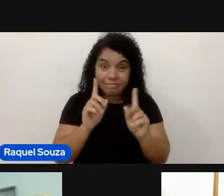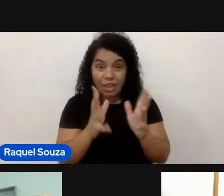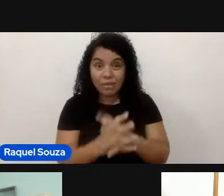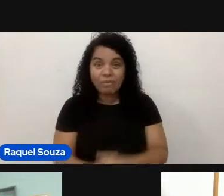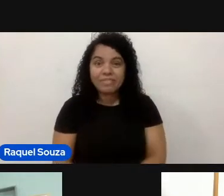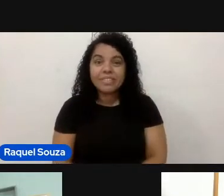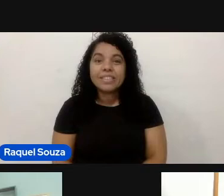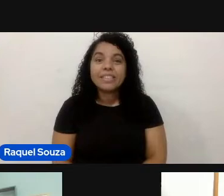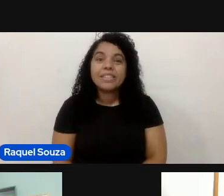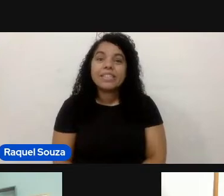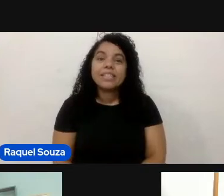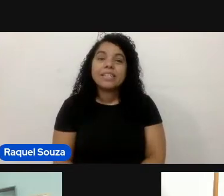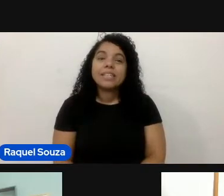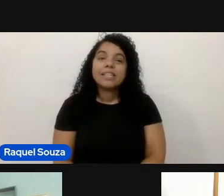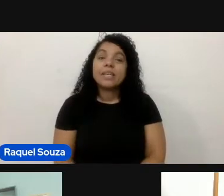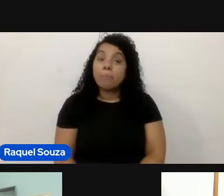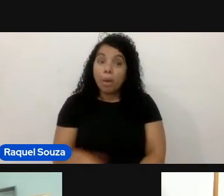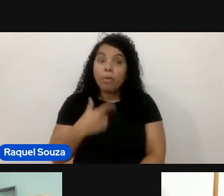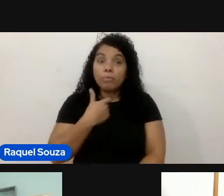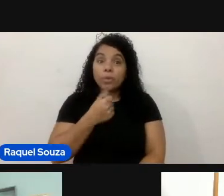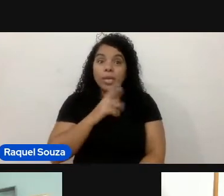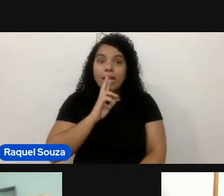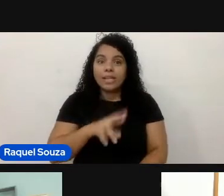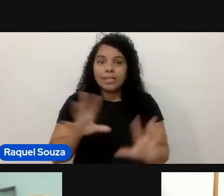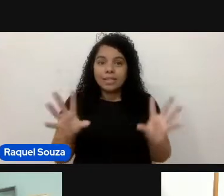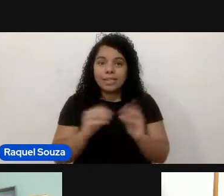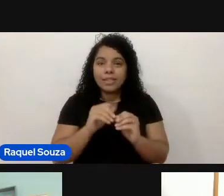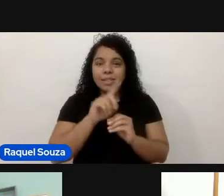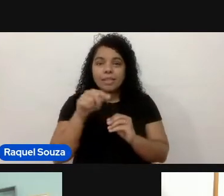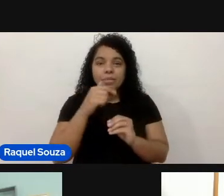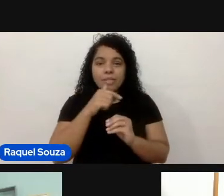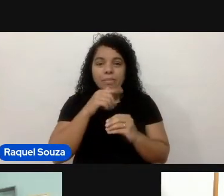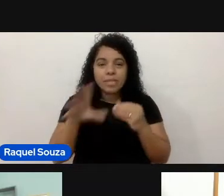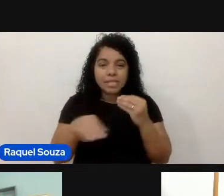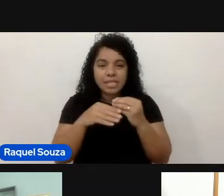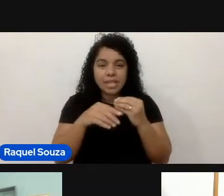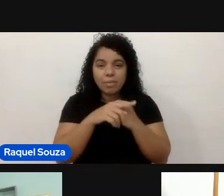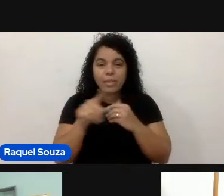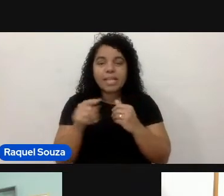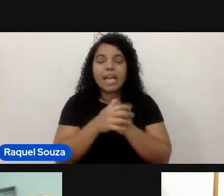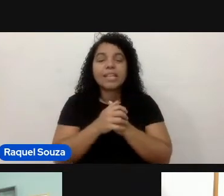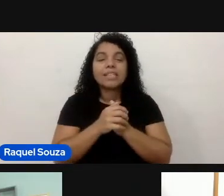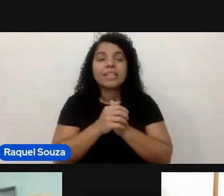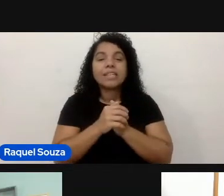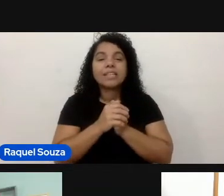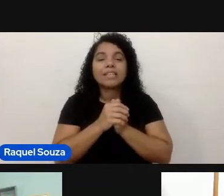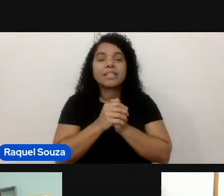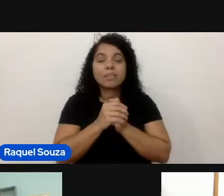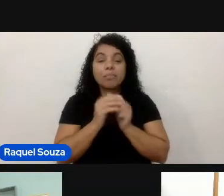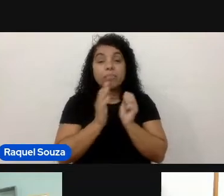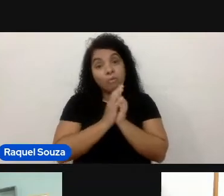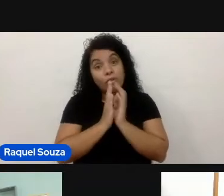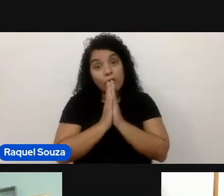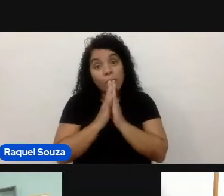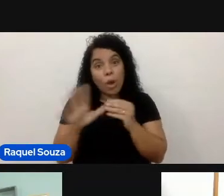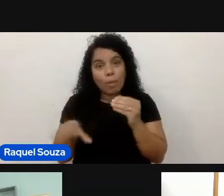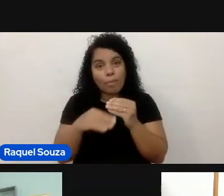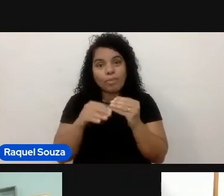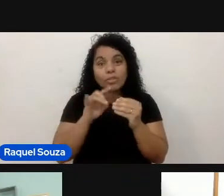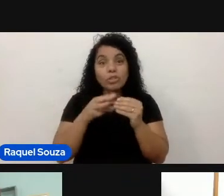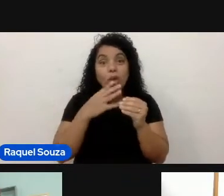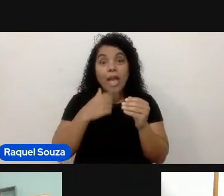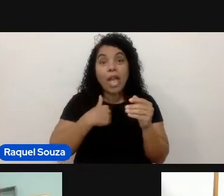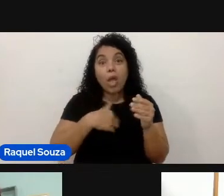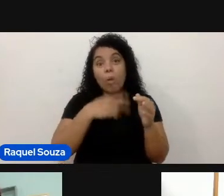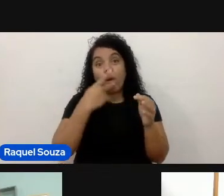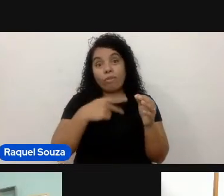Eu posso responder brevemente, depois as meninas, quero pedir para elas me complementarem, que senão fica só eu falando